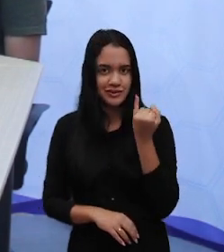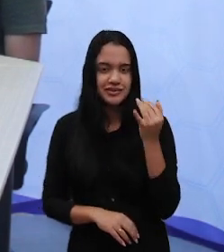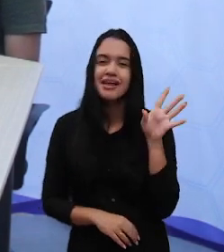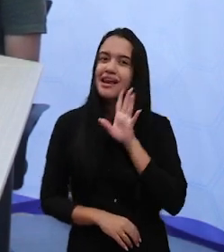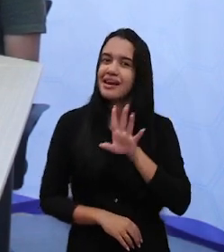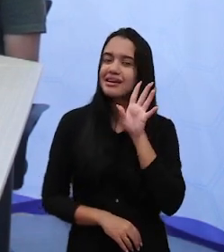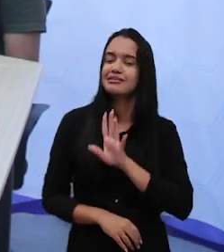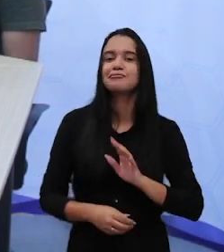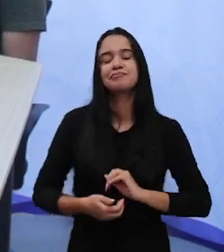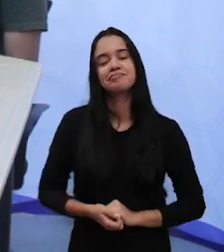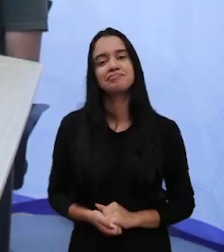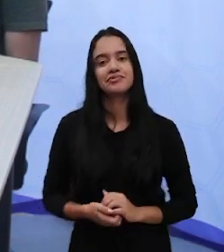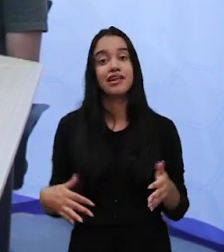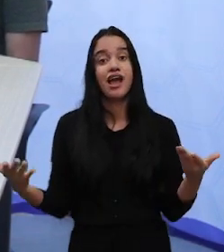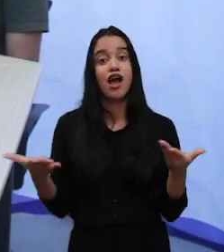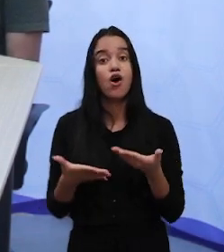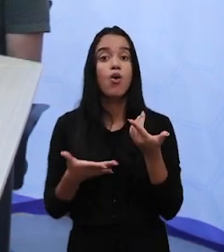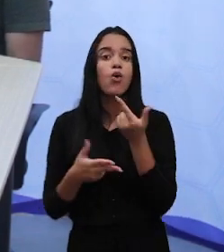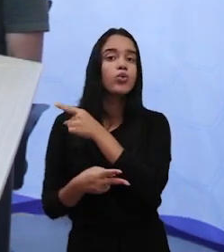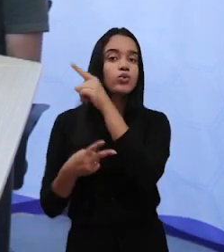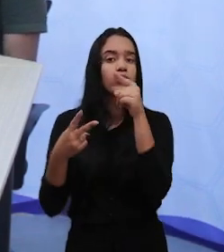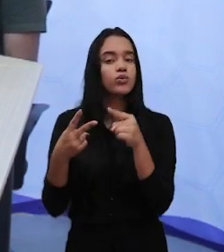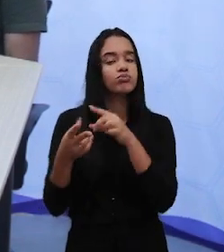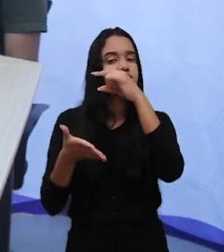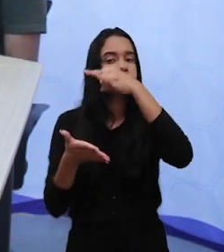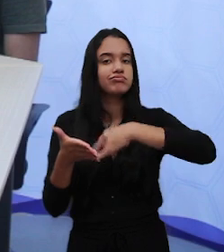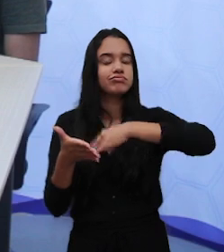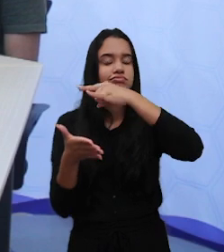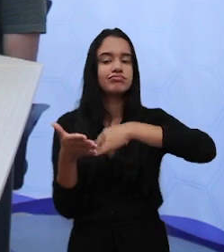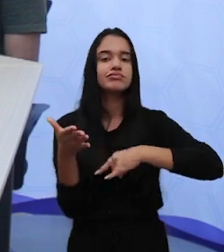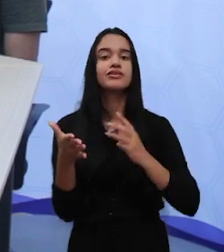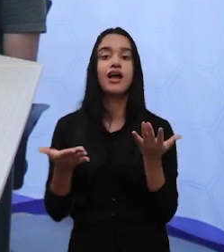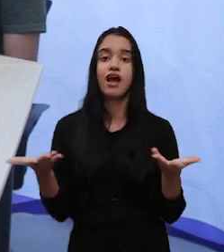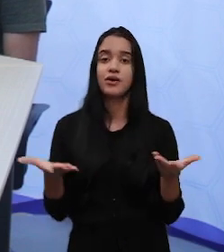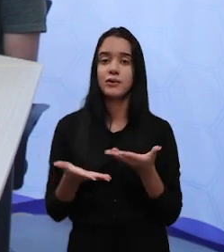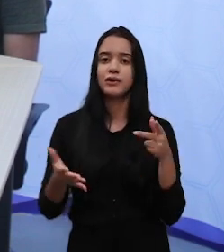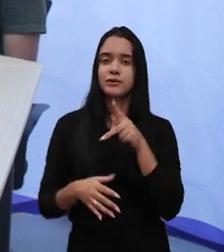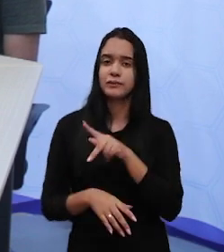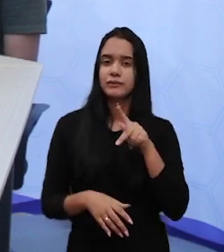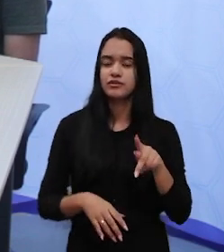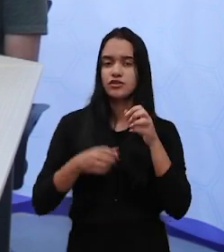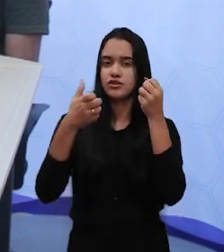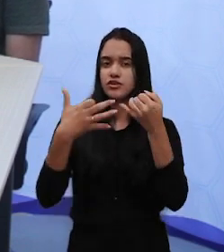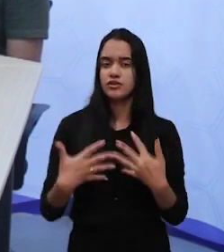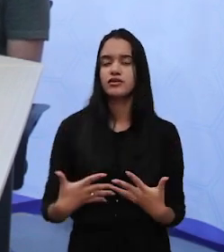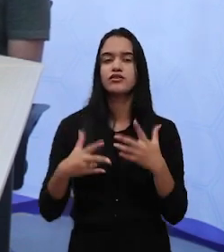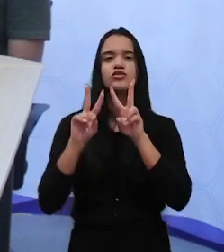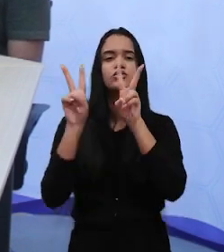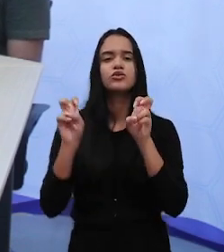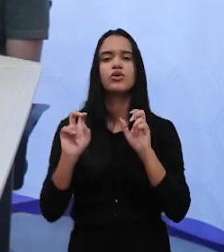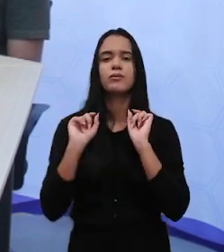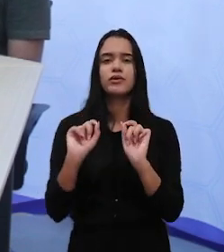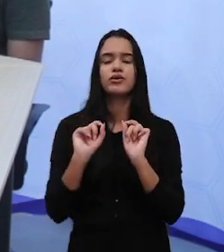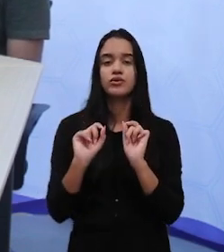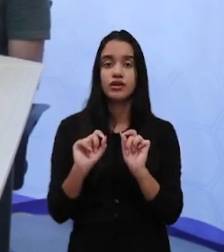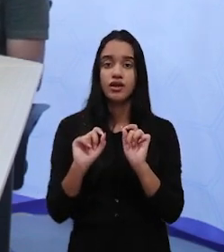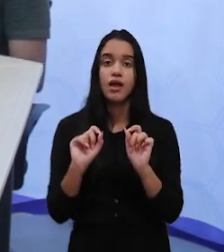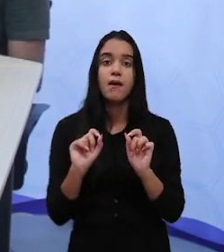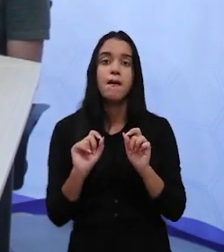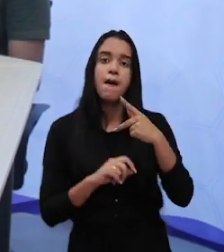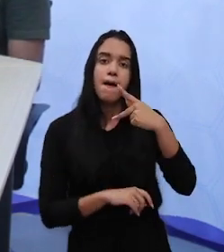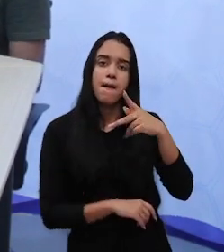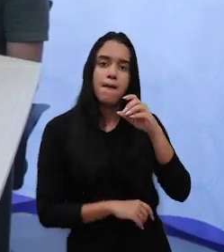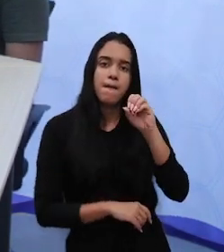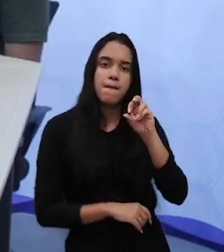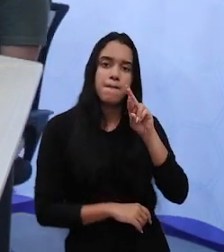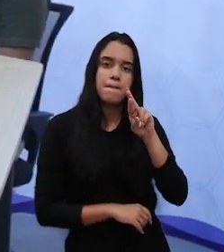Bacana? Um outro documento, né, que a professora Cristiane vai falar um pouco a respeito dele, é sobre a portaria.